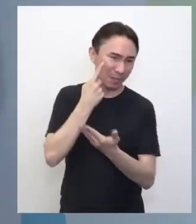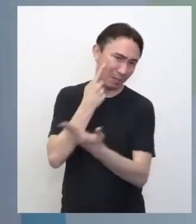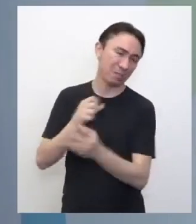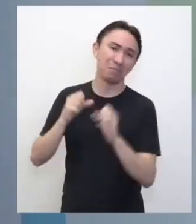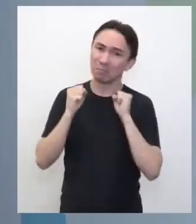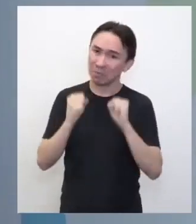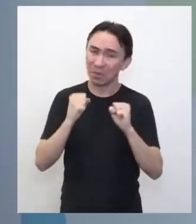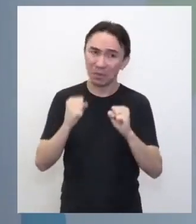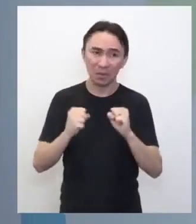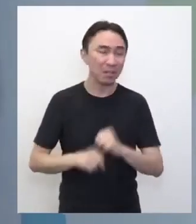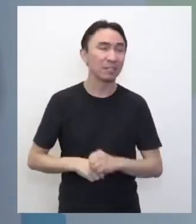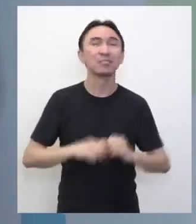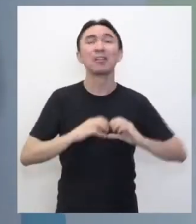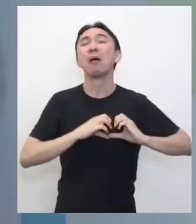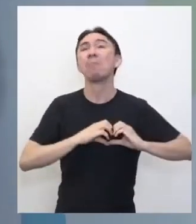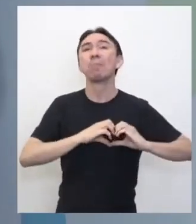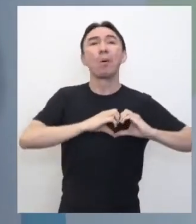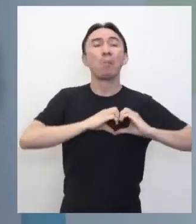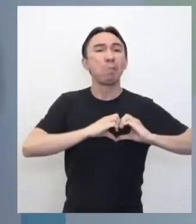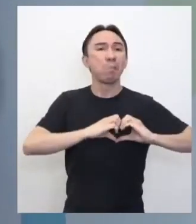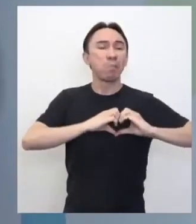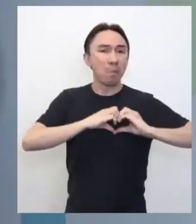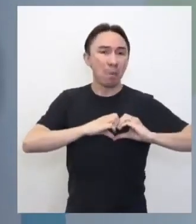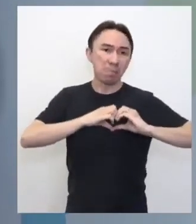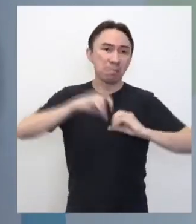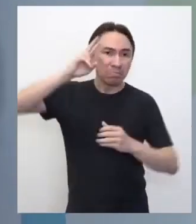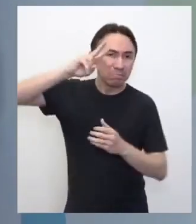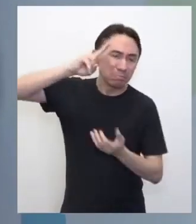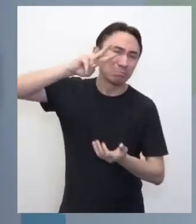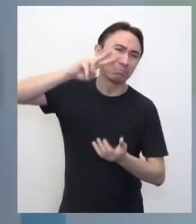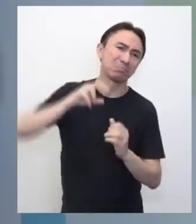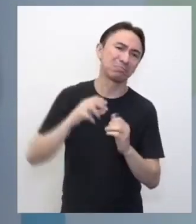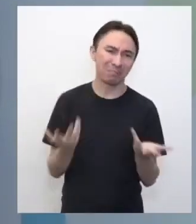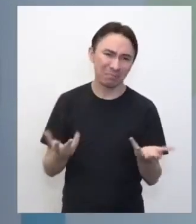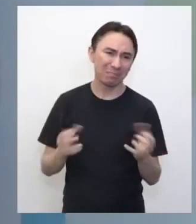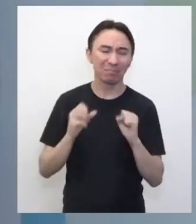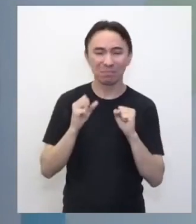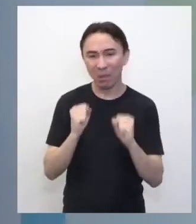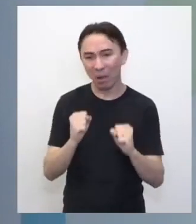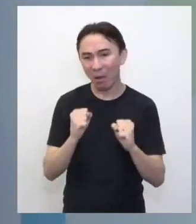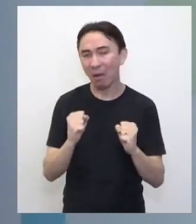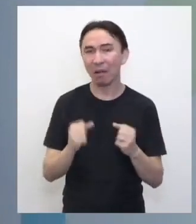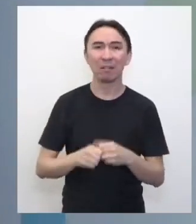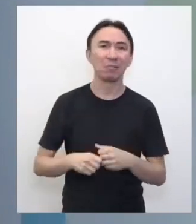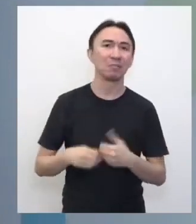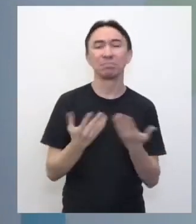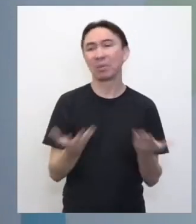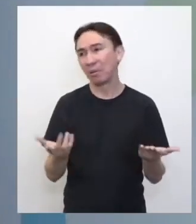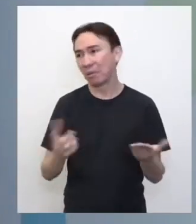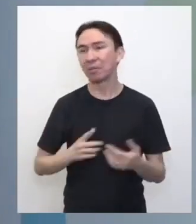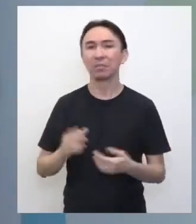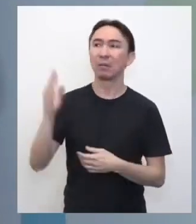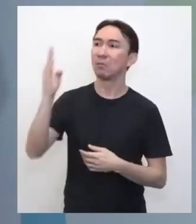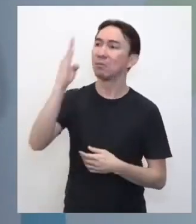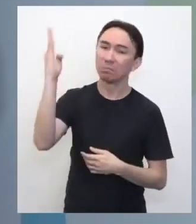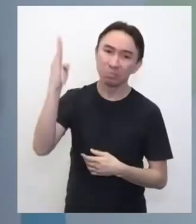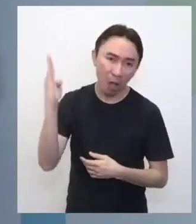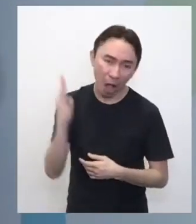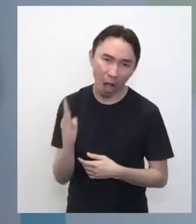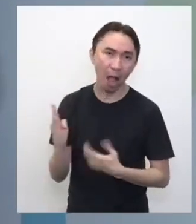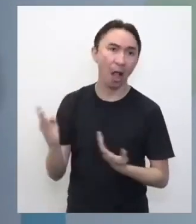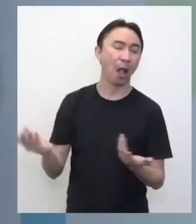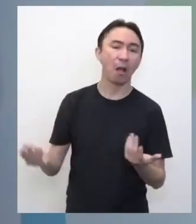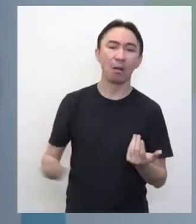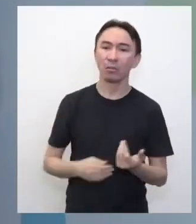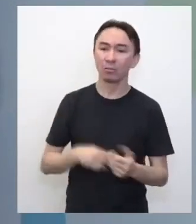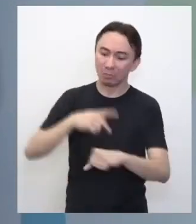né? Então, ou seja, a literatura nos possibilita contar várias histórias. Nos contar a história da nossa pátria, da nossa terra, histórias